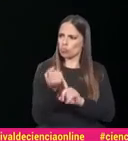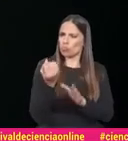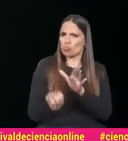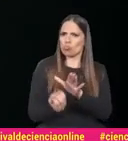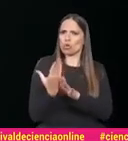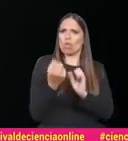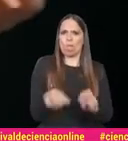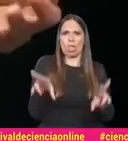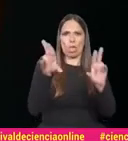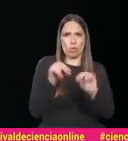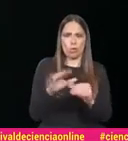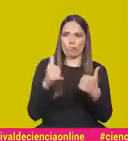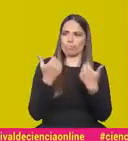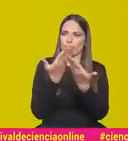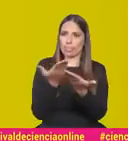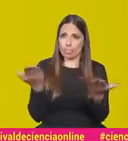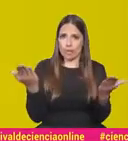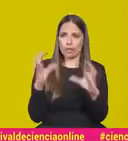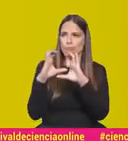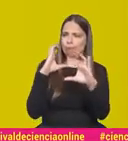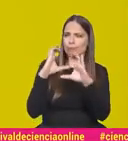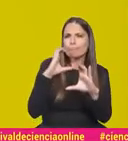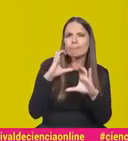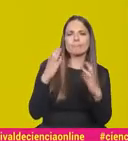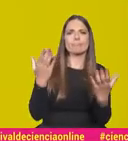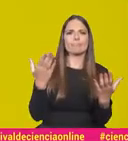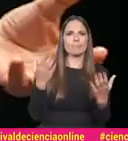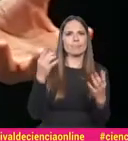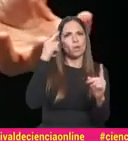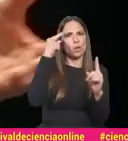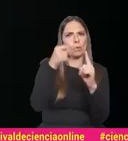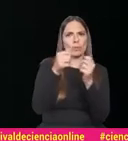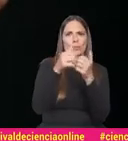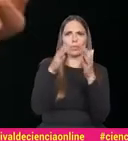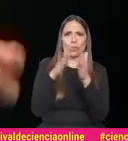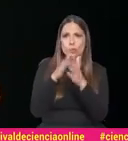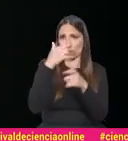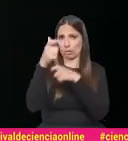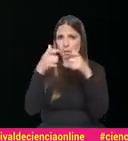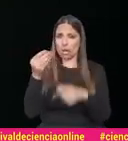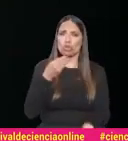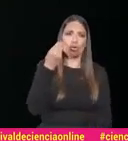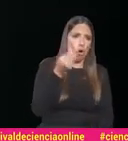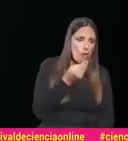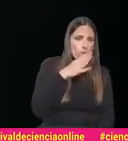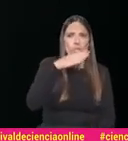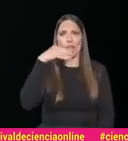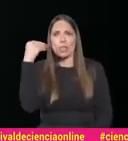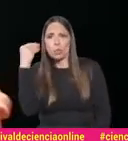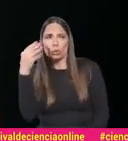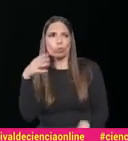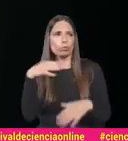inédita, disponibilizar comunicações para todas as pessoas, jovens,